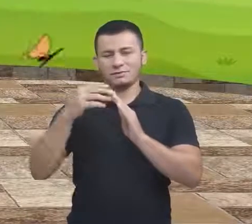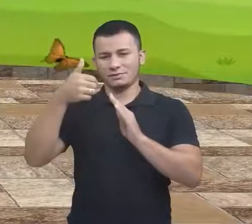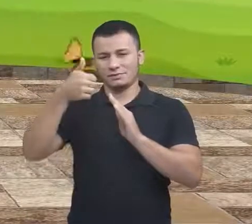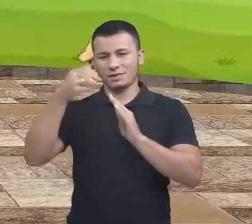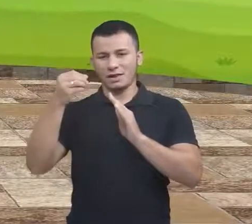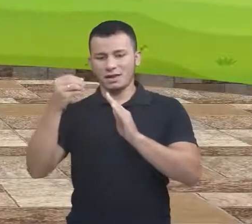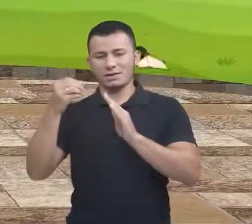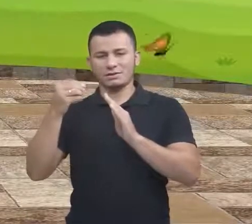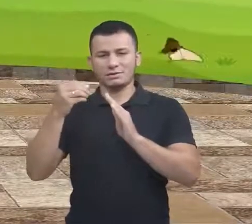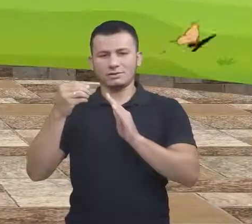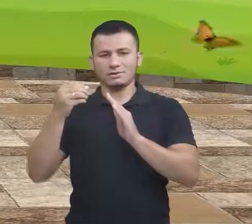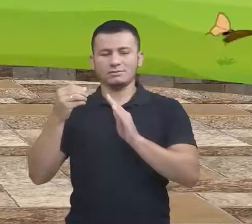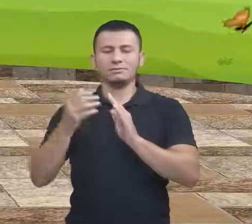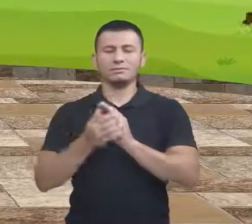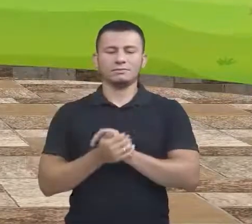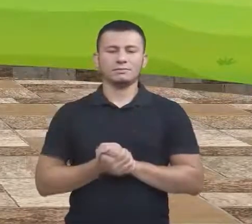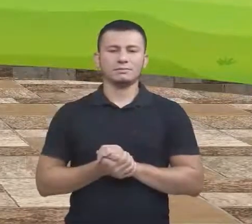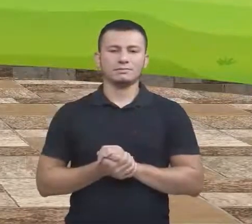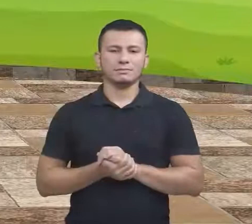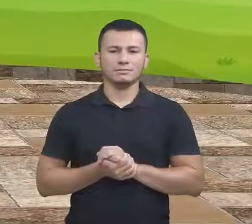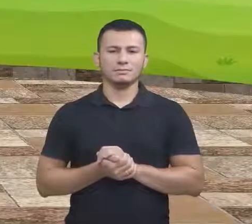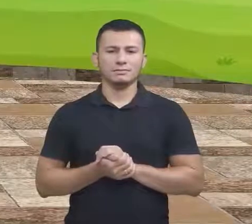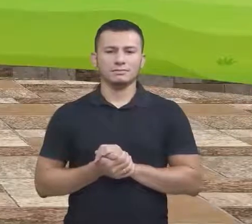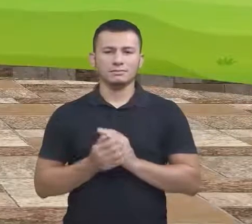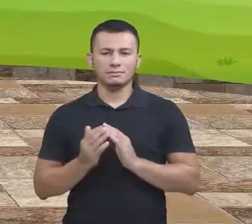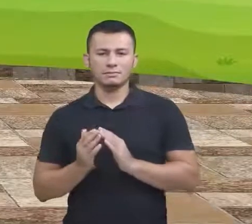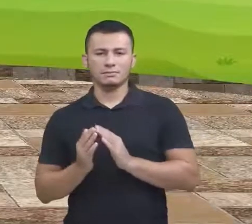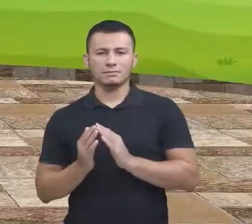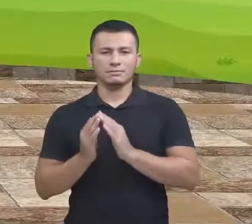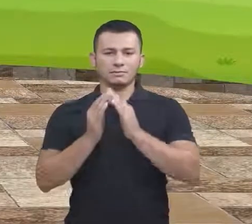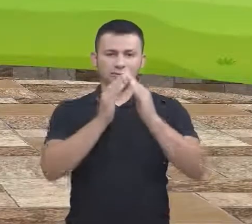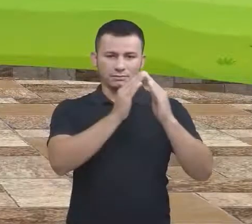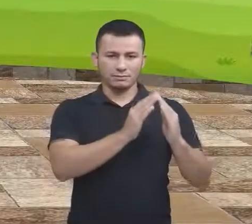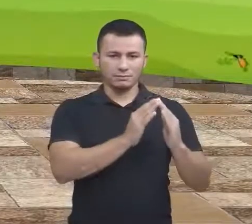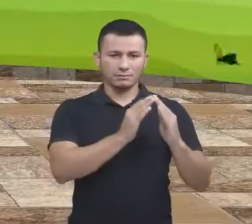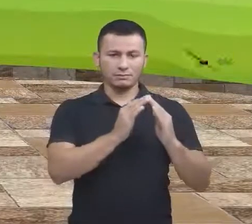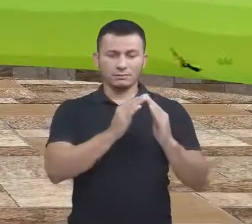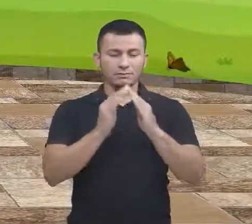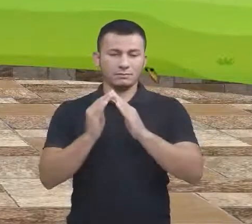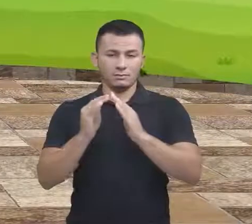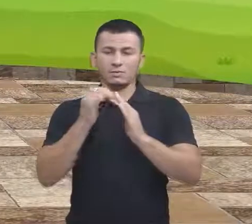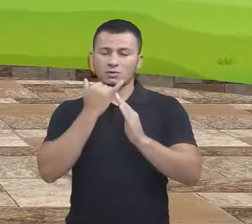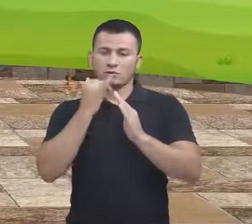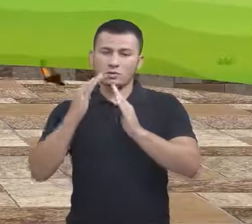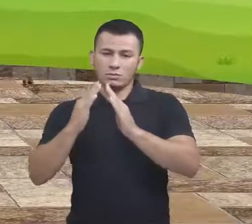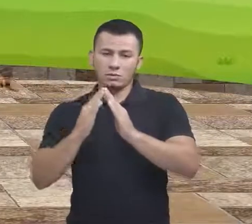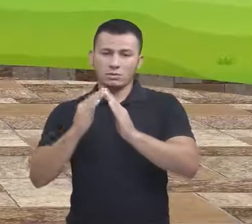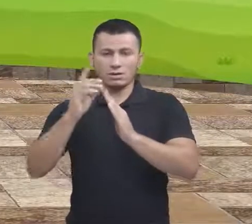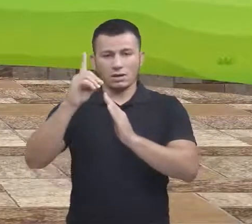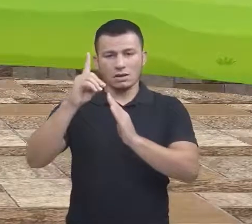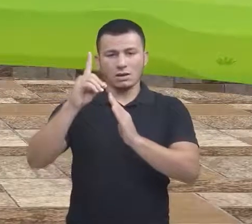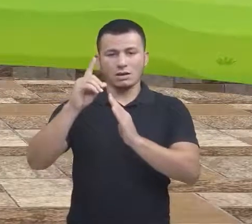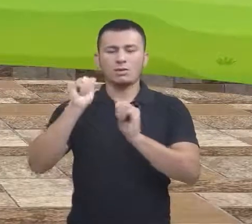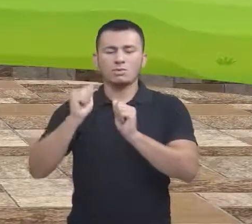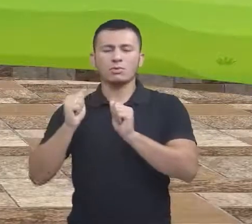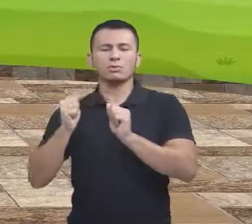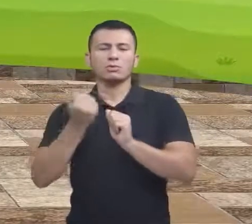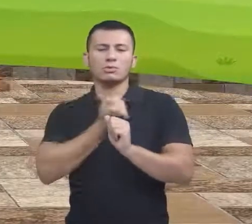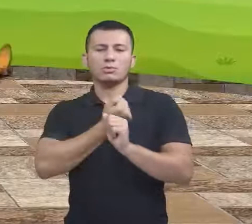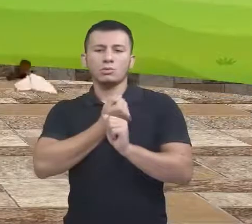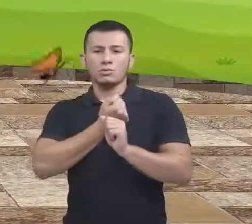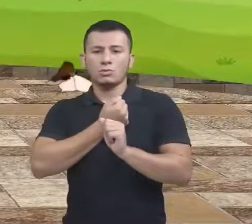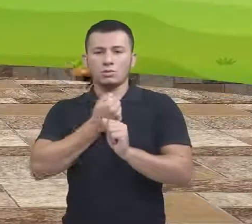Dedé dezena e na casinha da letra com a letra D da dezena eu posso ir do um até